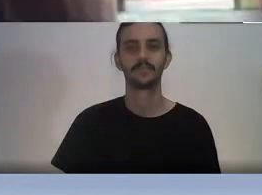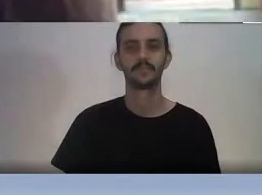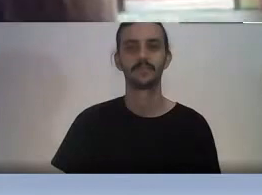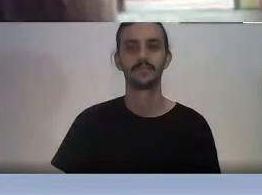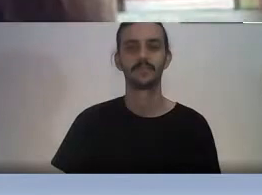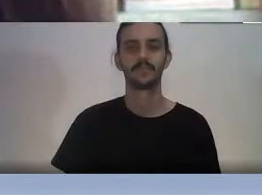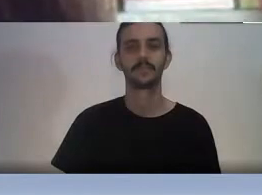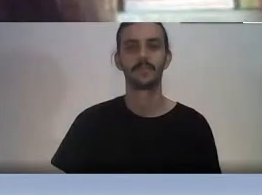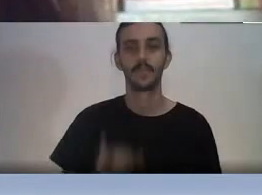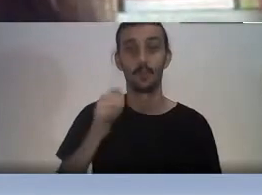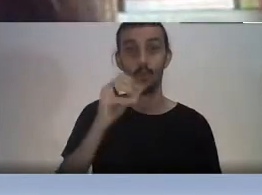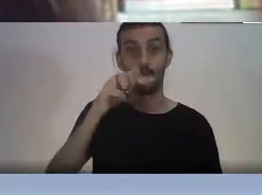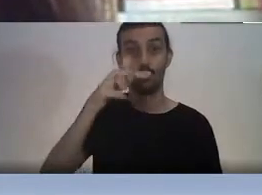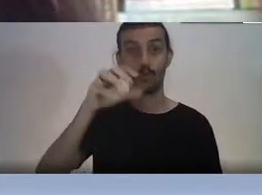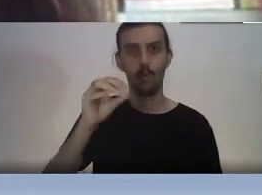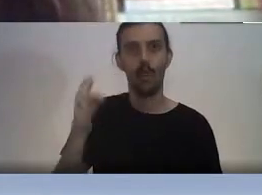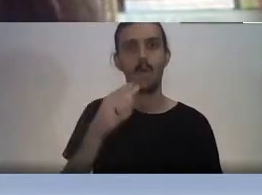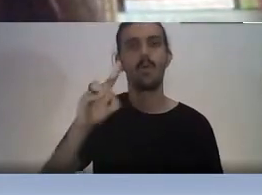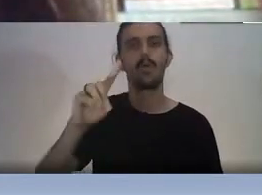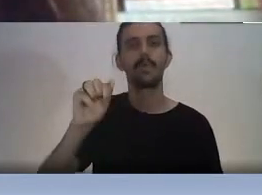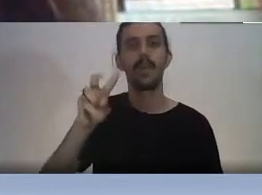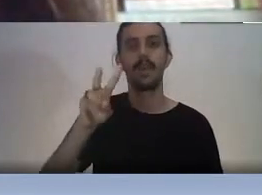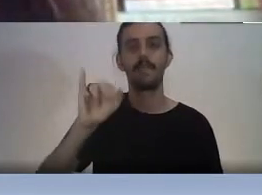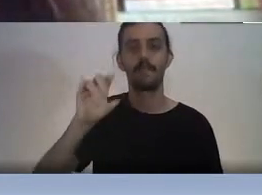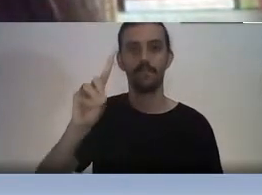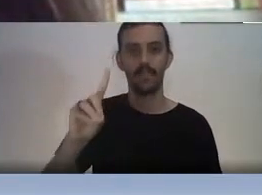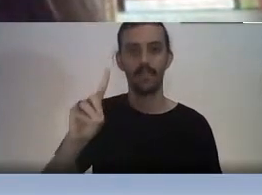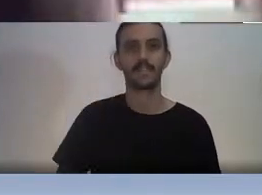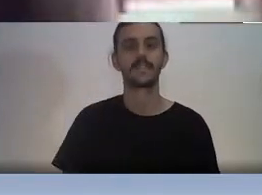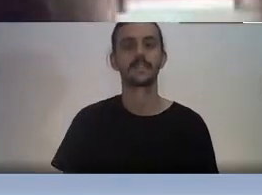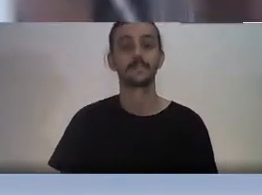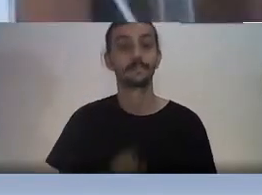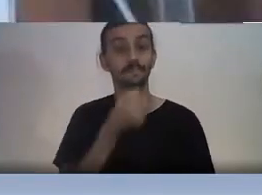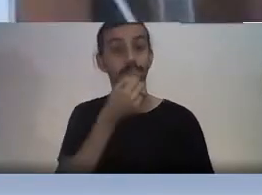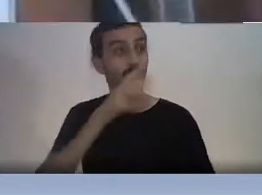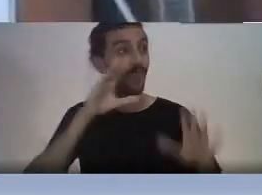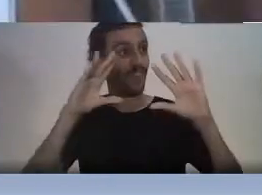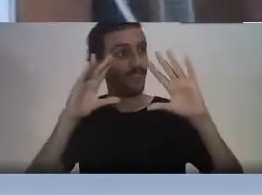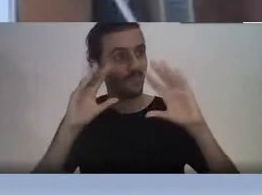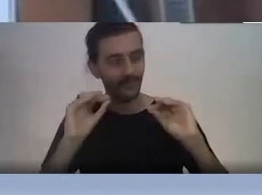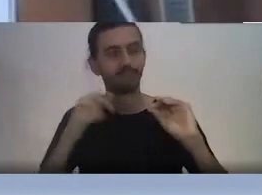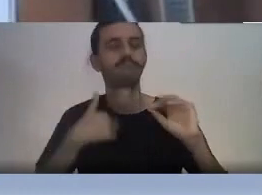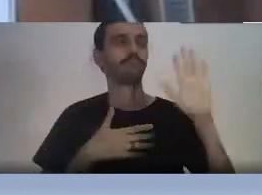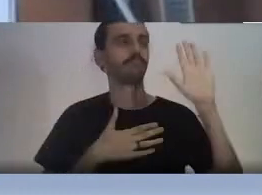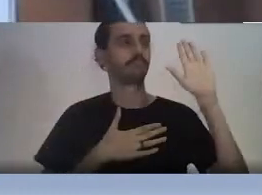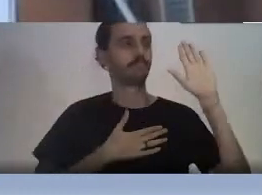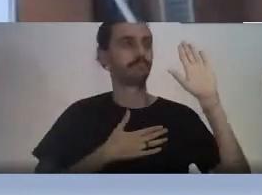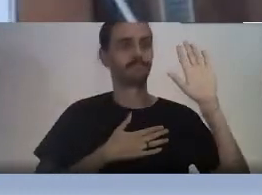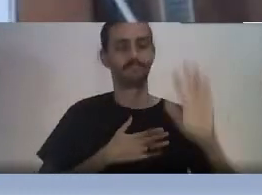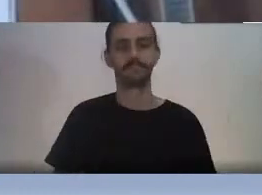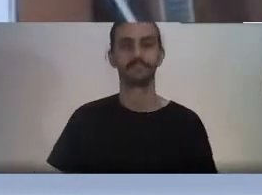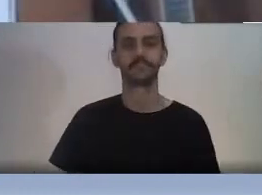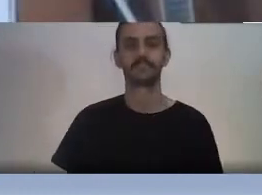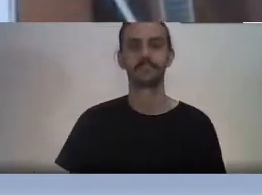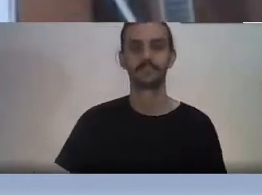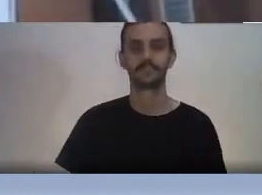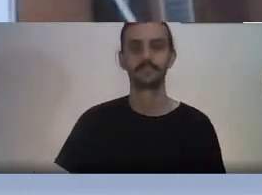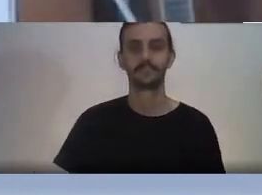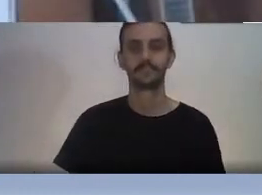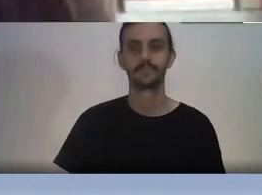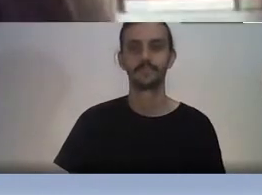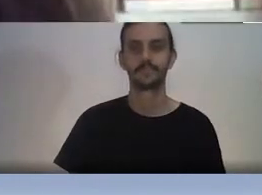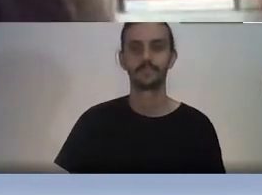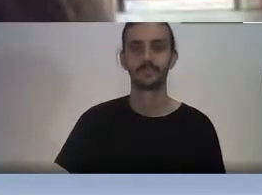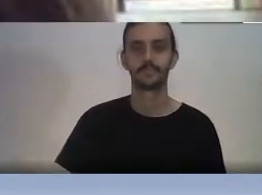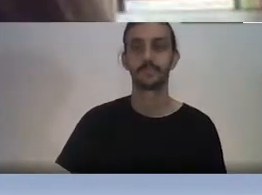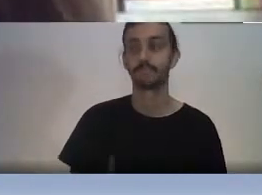João Davi Barros Cassal. Boa noite, assim eu prometo. Eu lhe concedo o